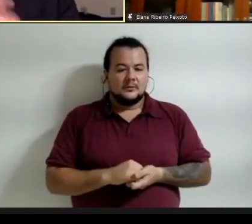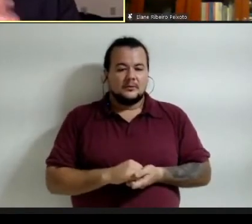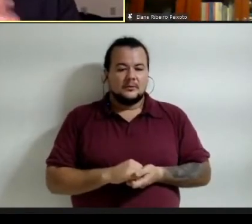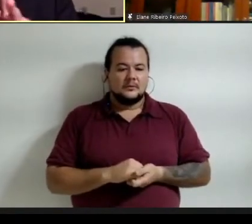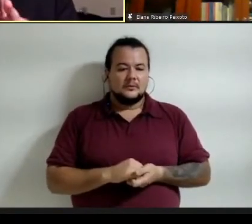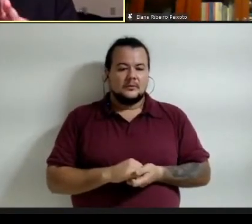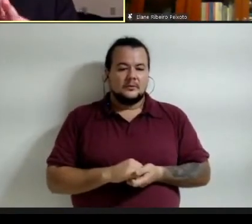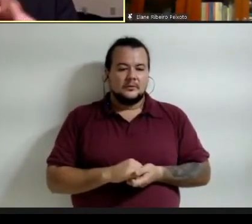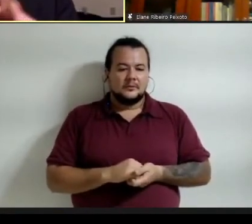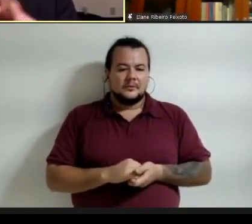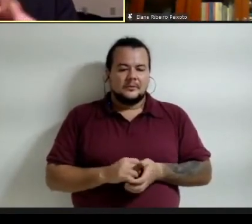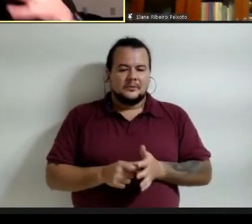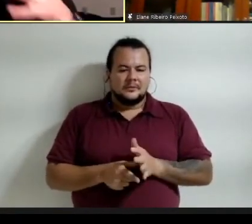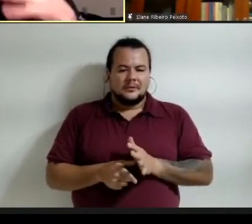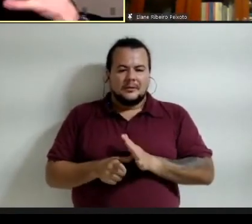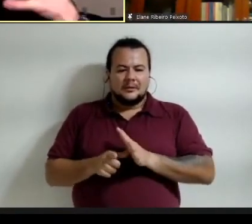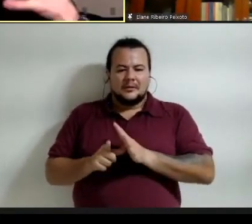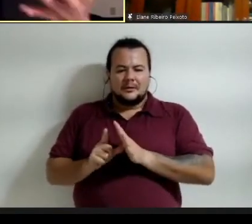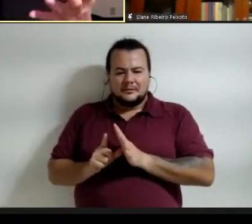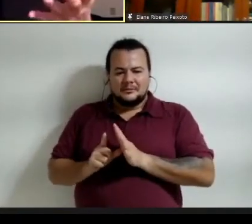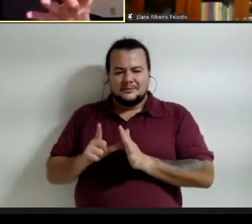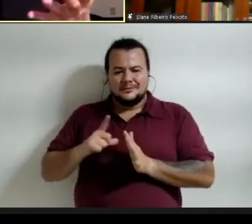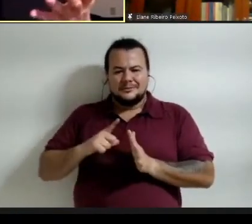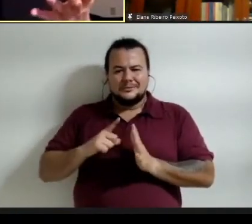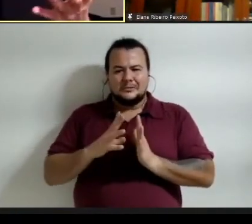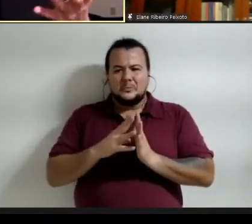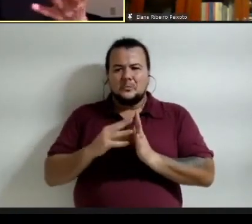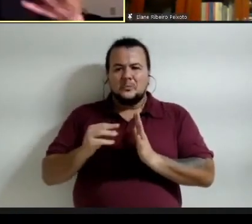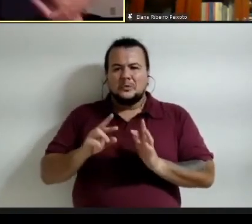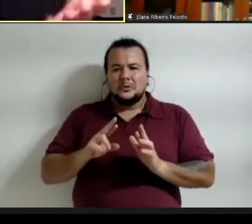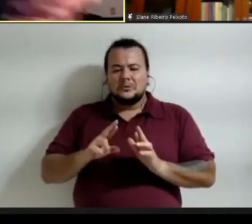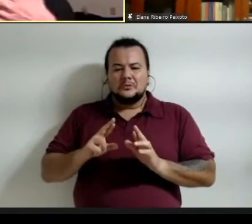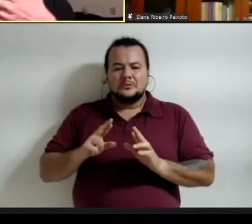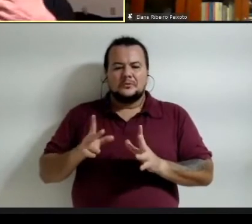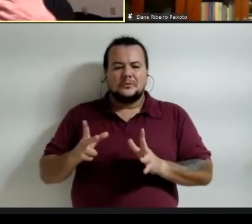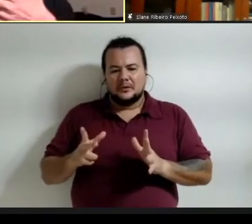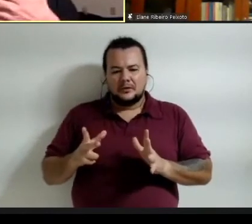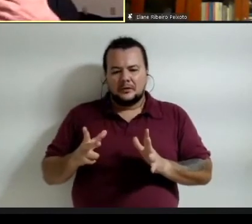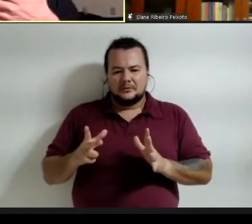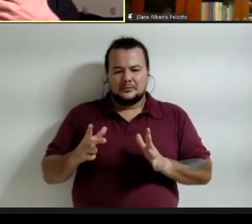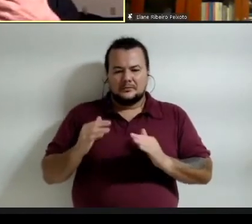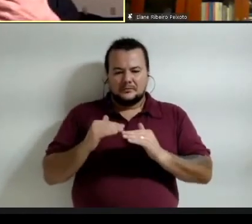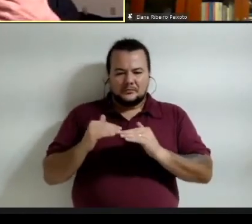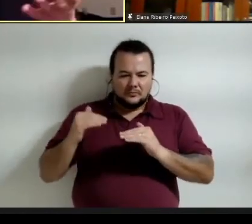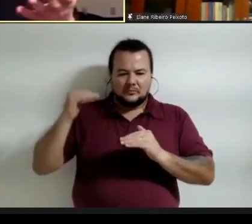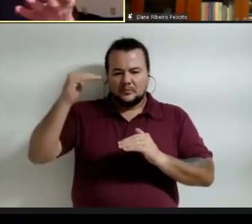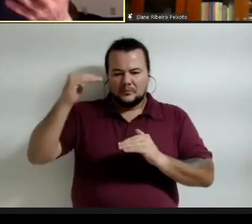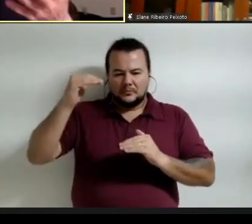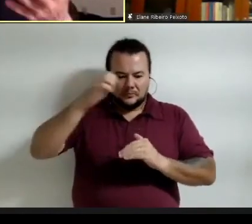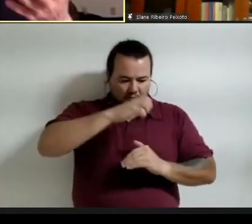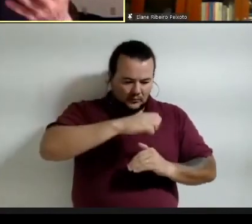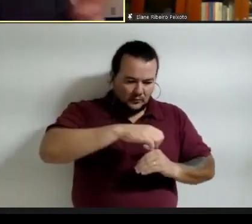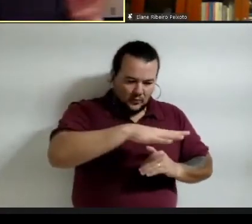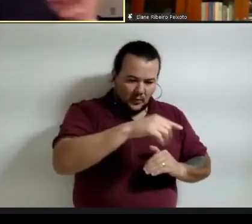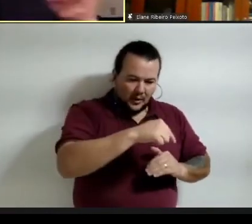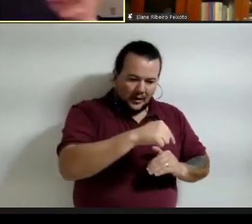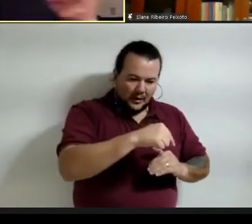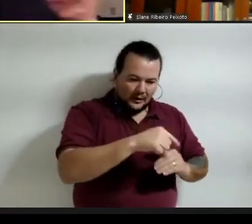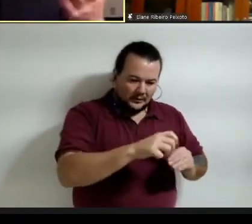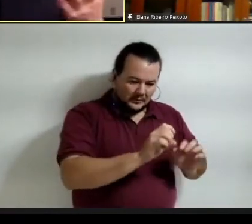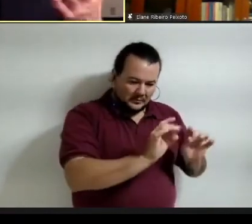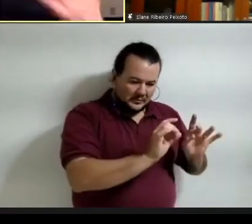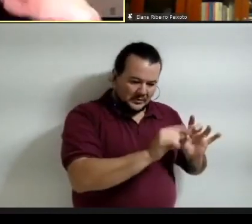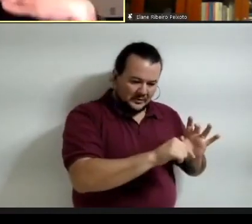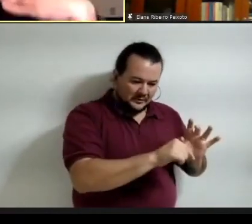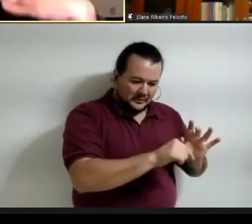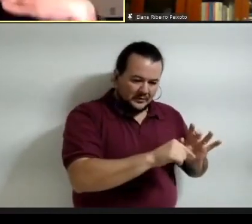E antes existiam modelos diferentes de soberania em cima do território. Existia